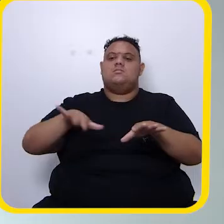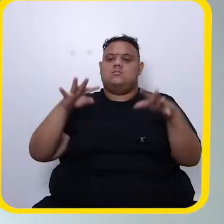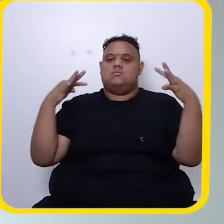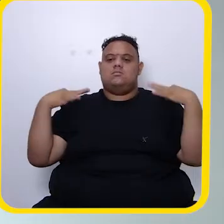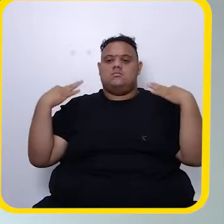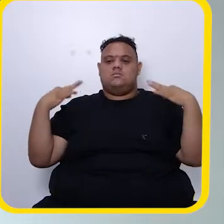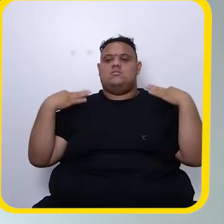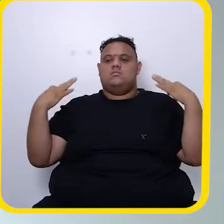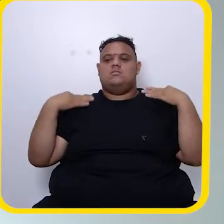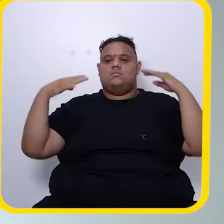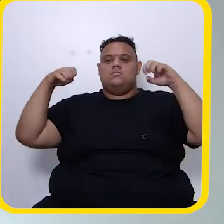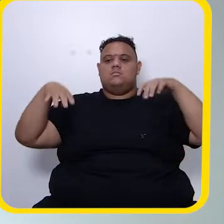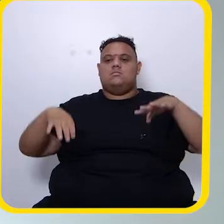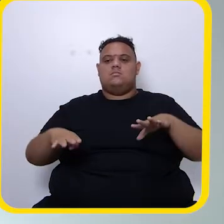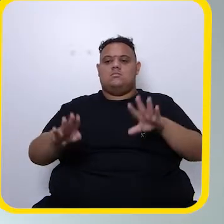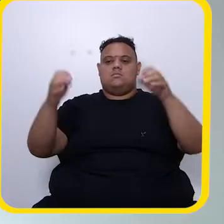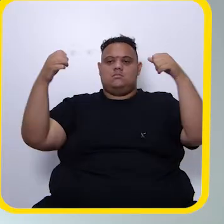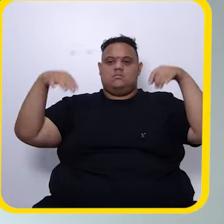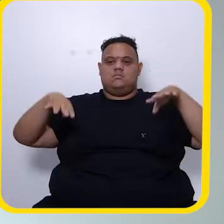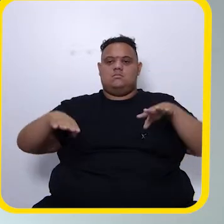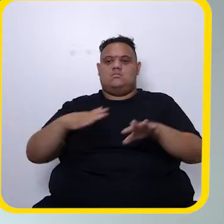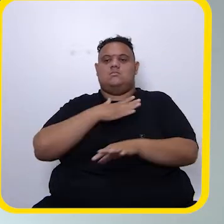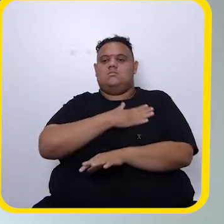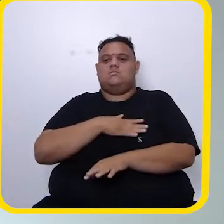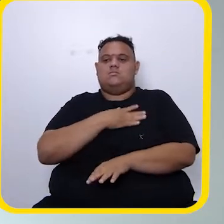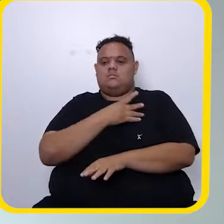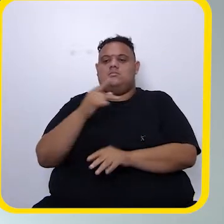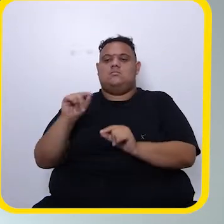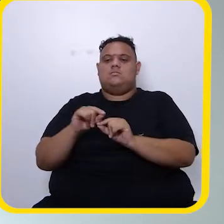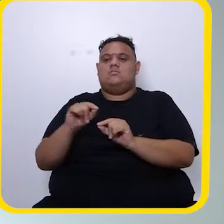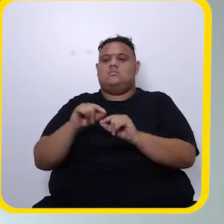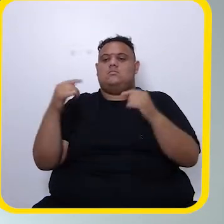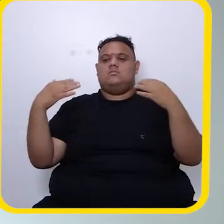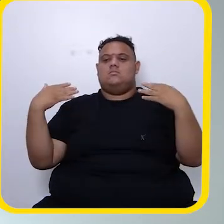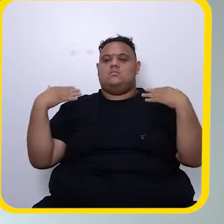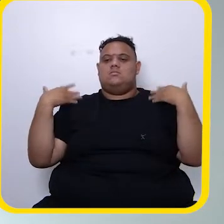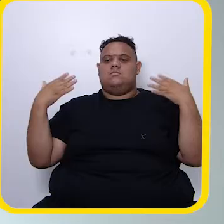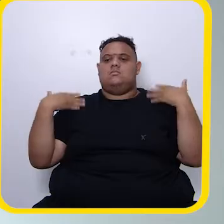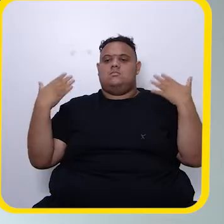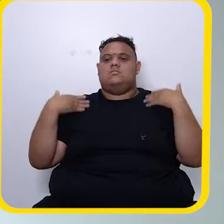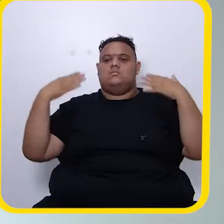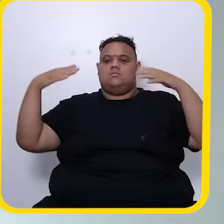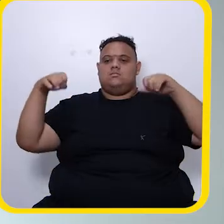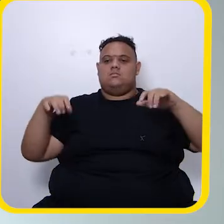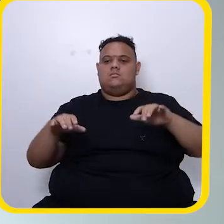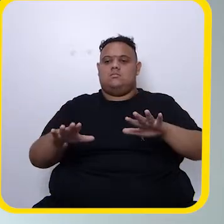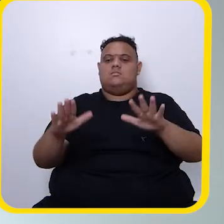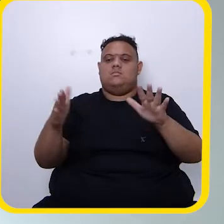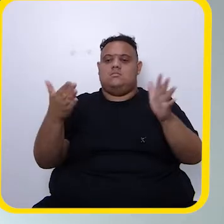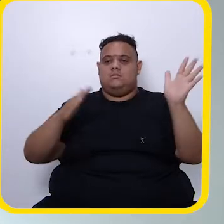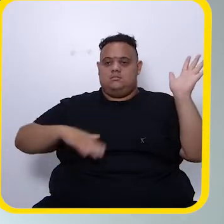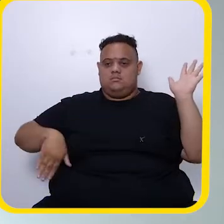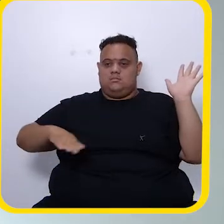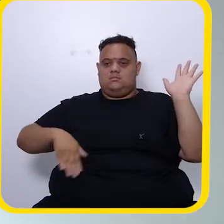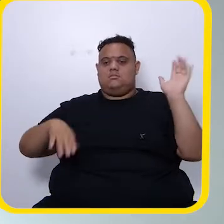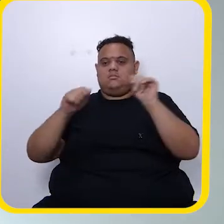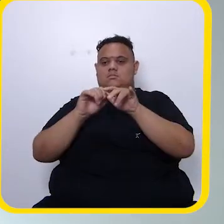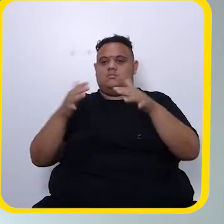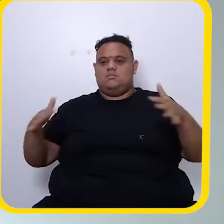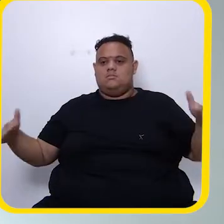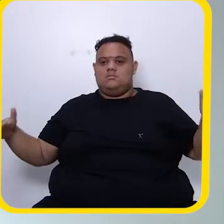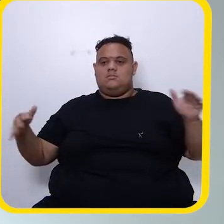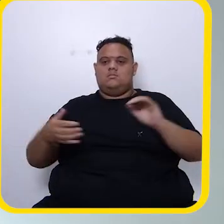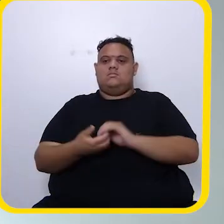grande turismo, né, onde as pessoas gostam de fazer turismo, com belas praias, né,